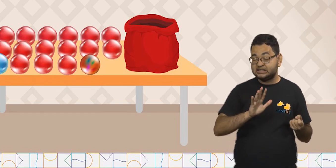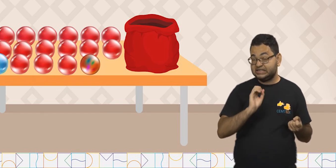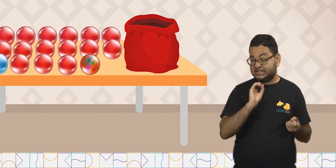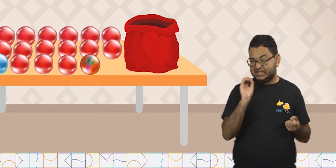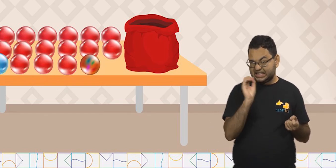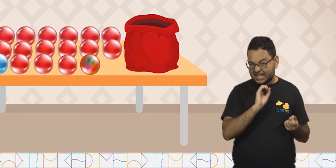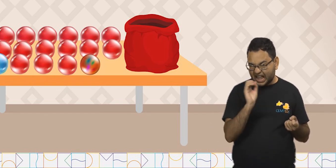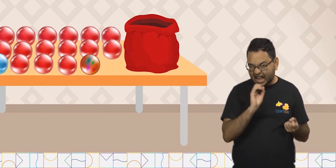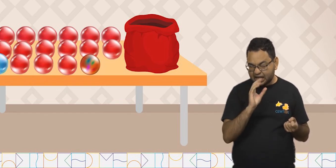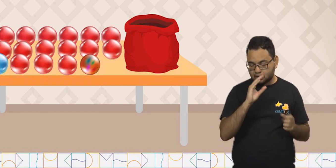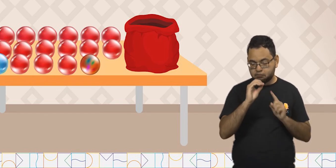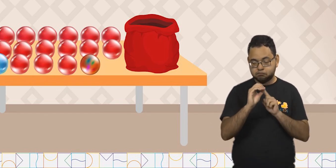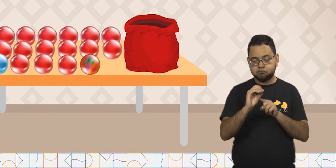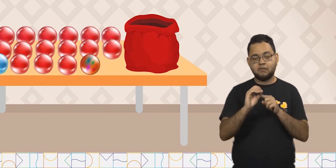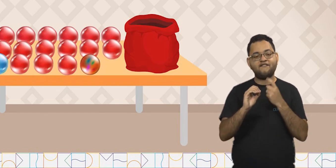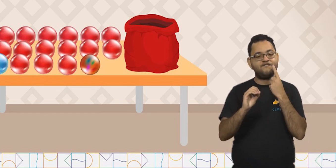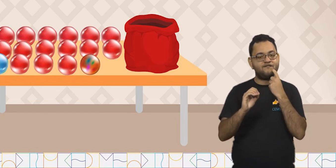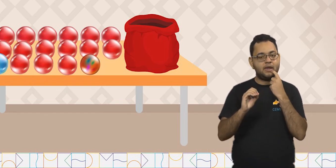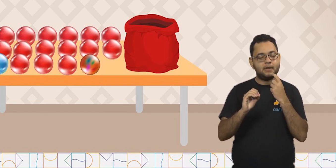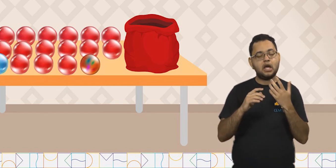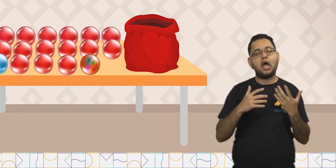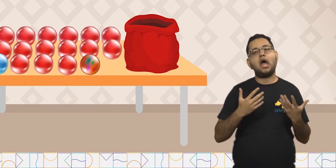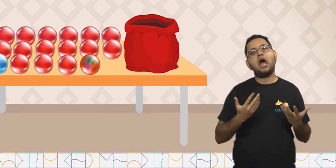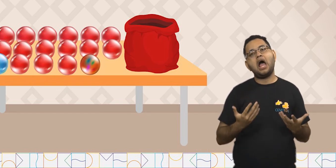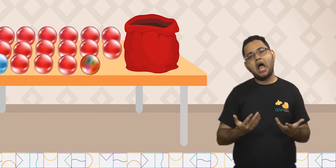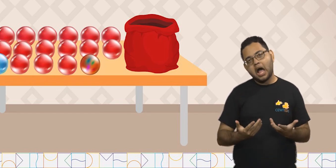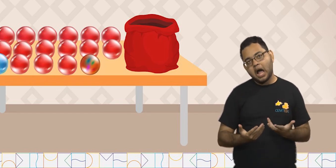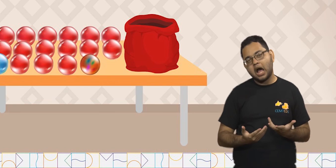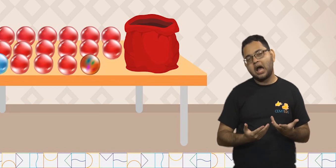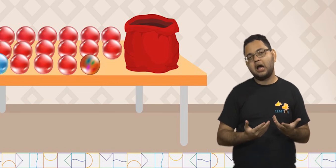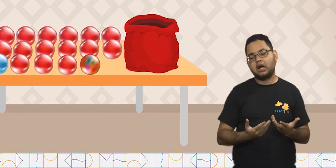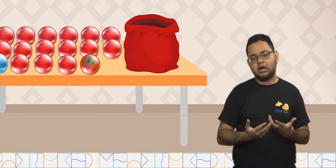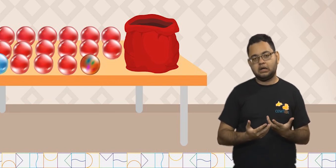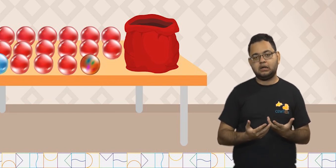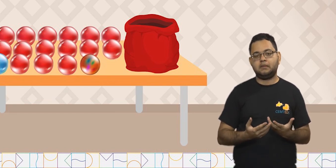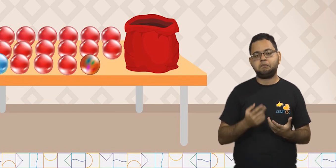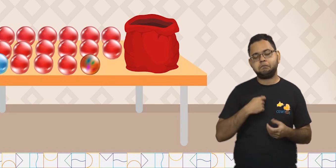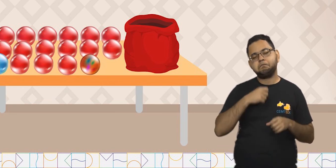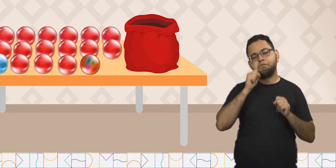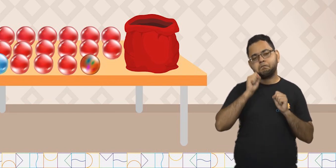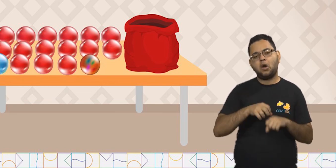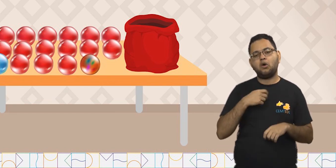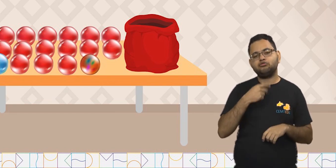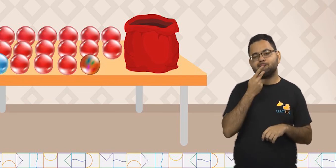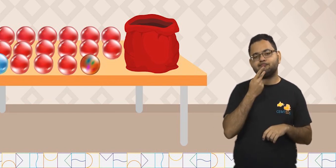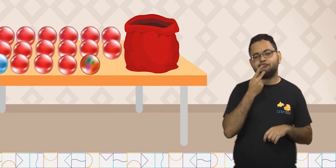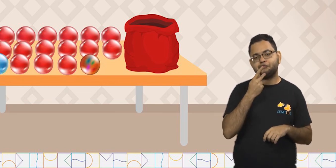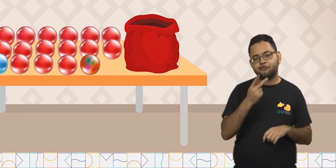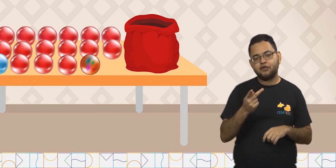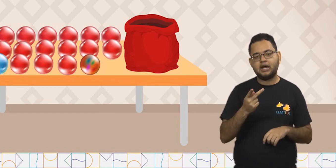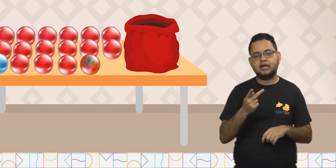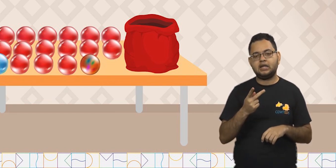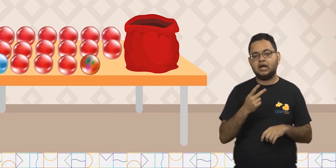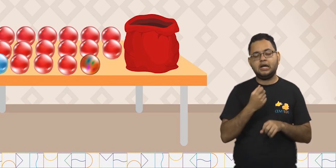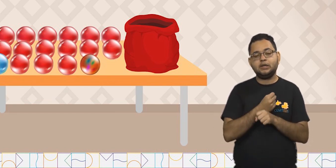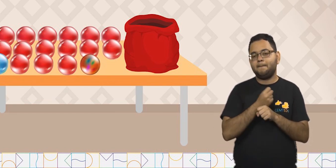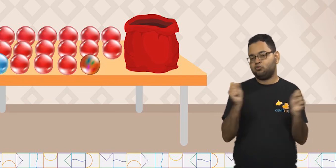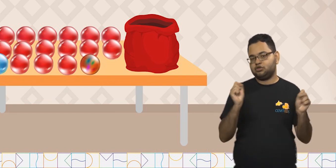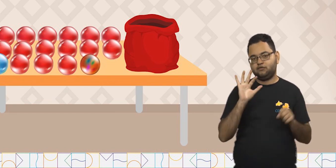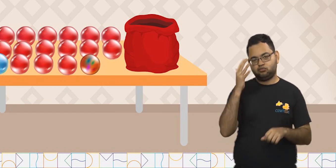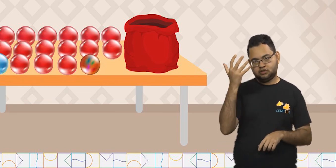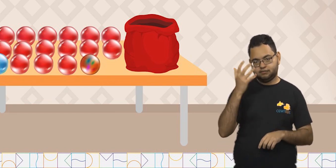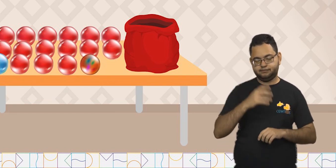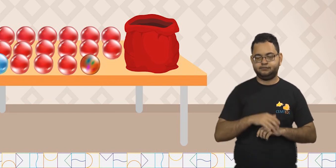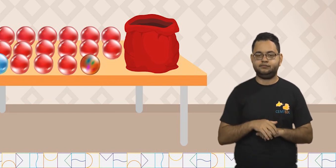a bolinha vermelha Aí sim Poderíamos dizer que não havia possibilidade de ser